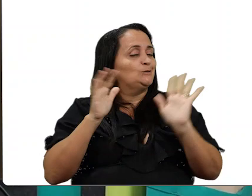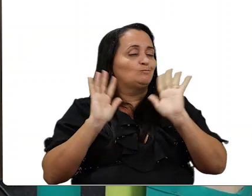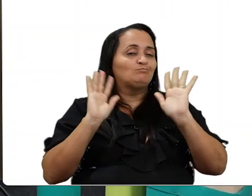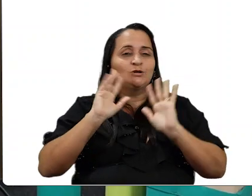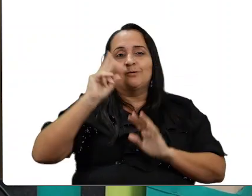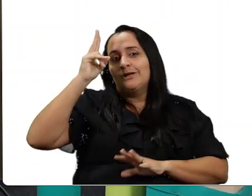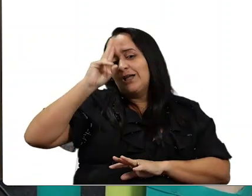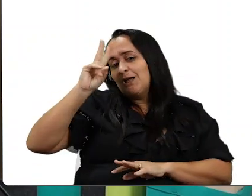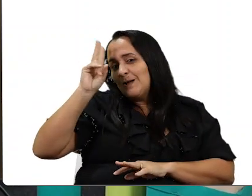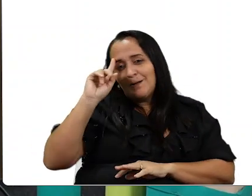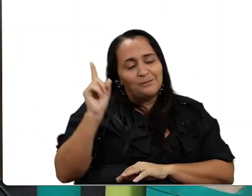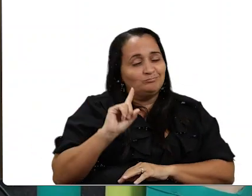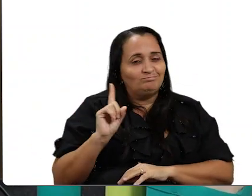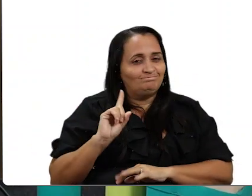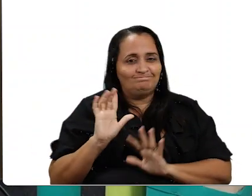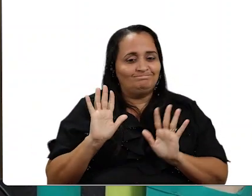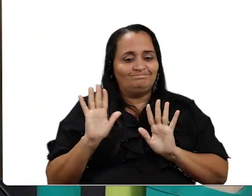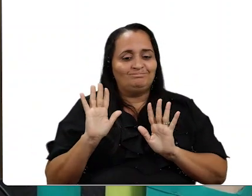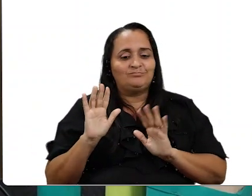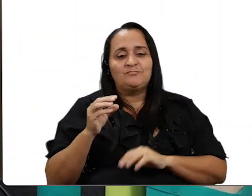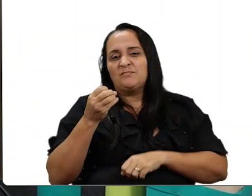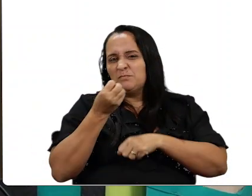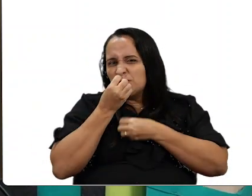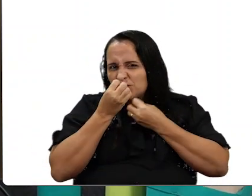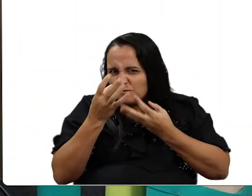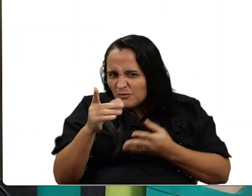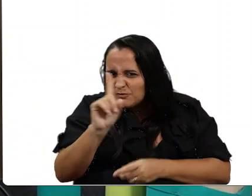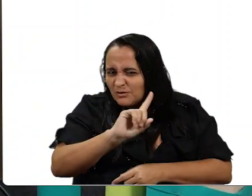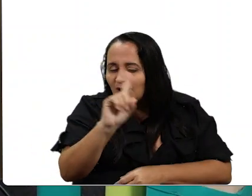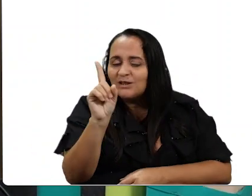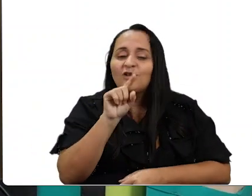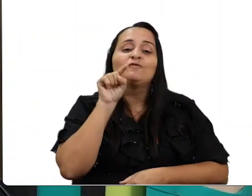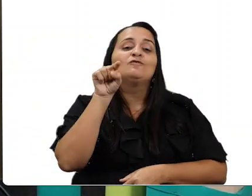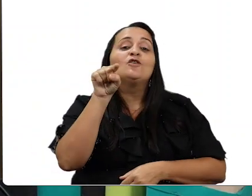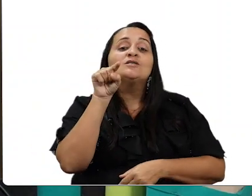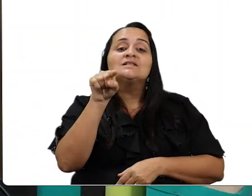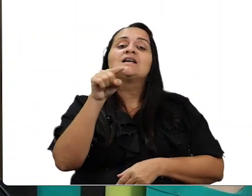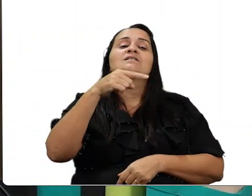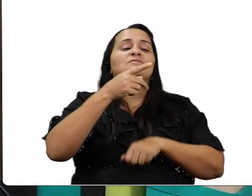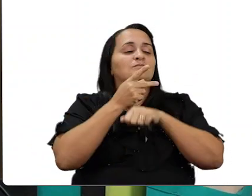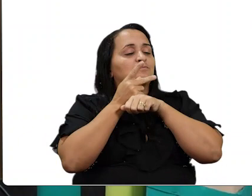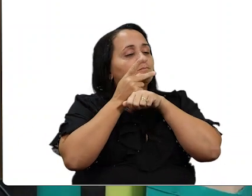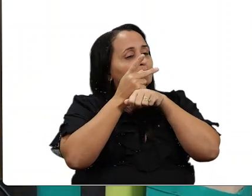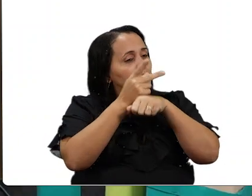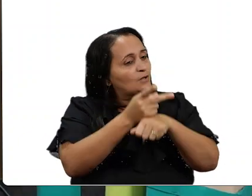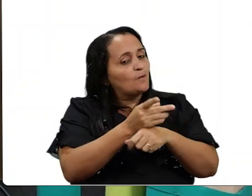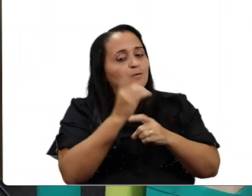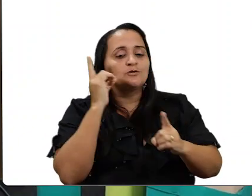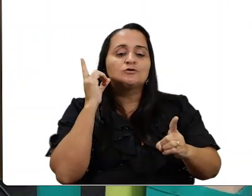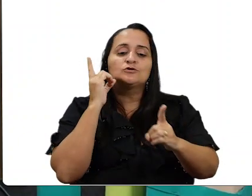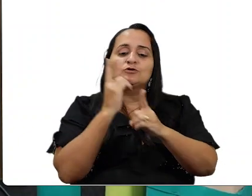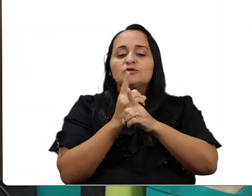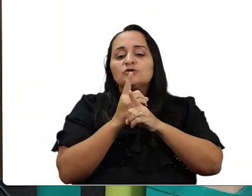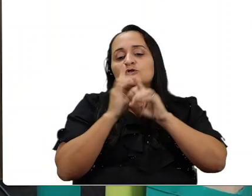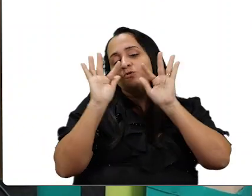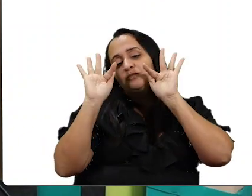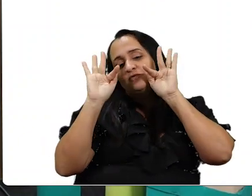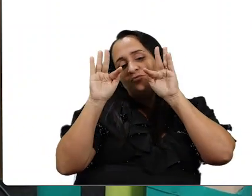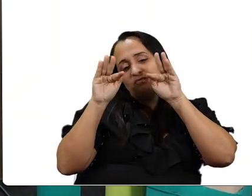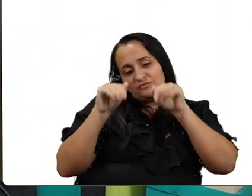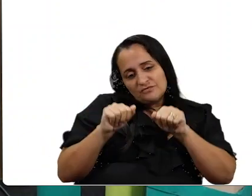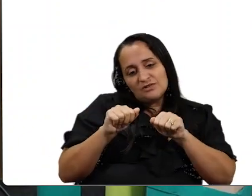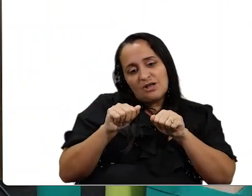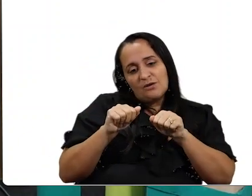de lembrar, mas eu não vou contar não. Deixo para vocês, ó. Descubra o